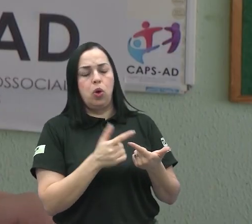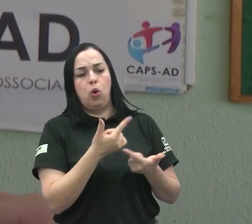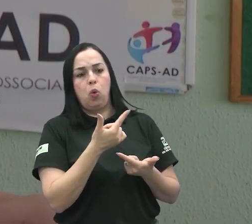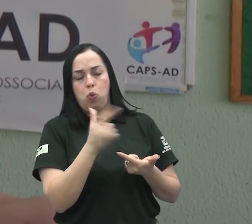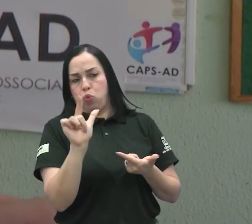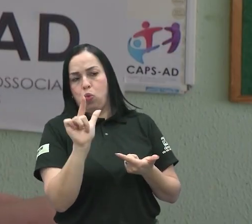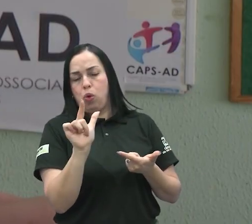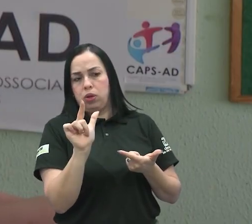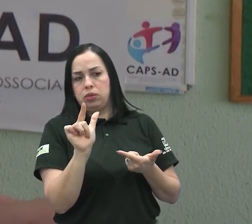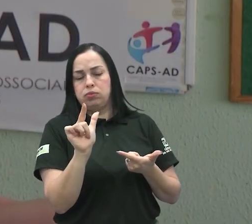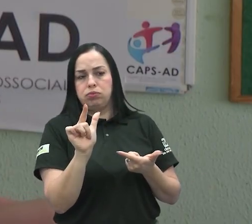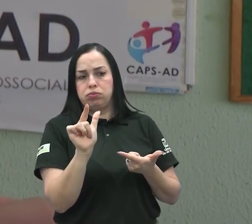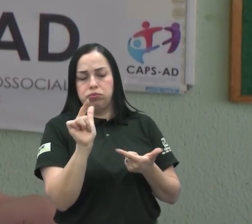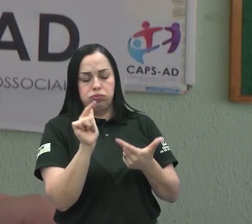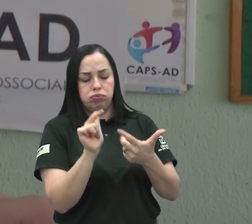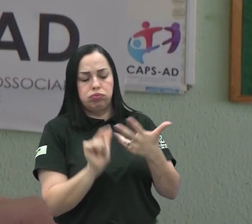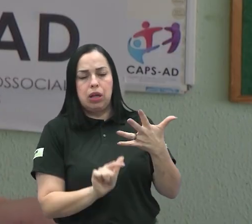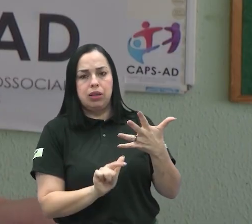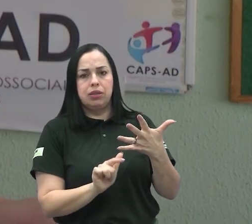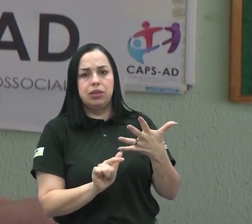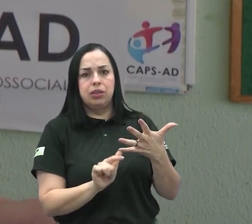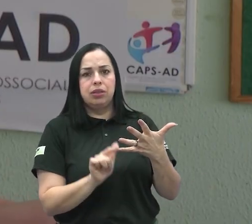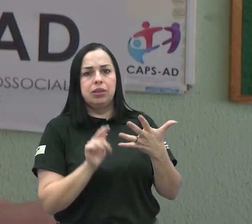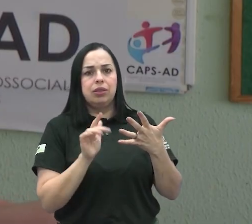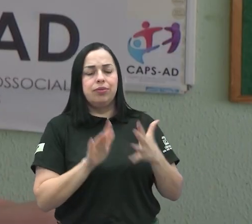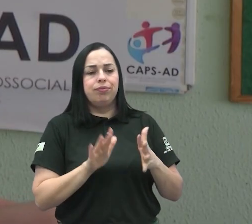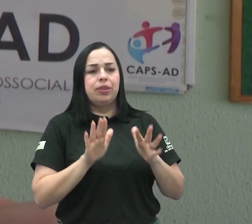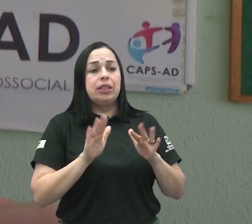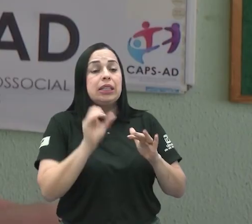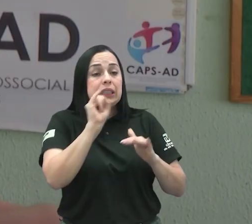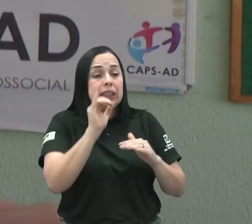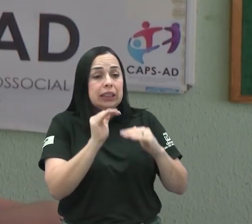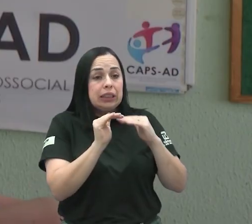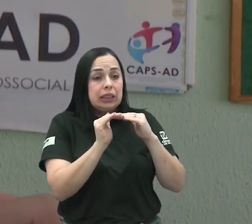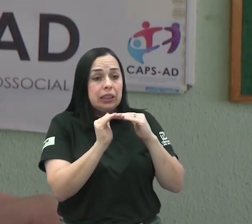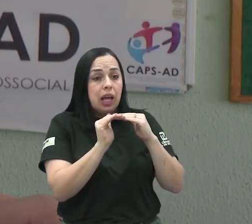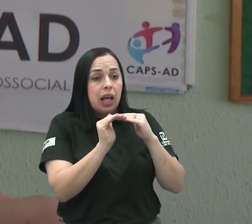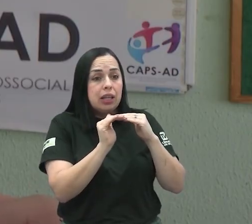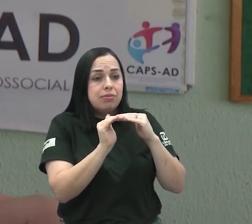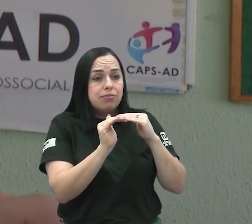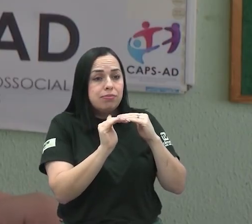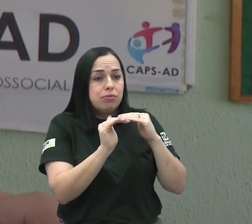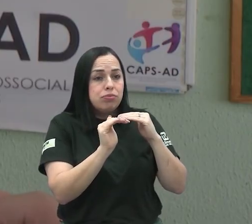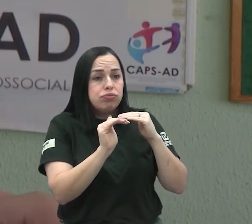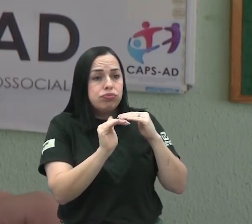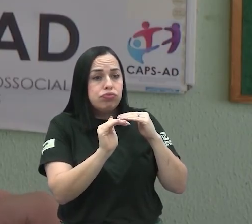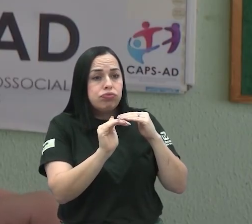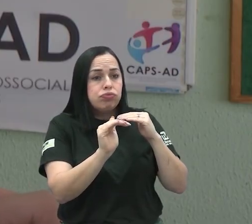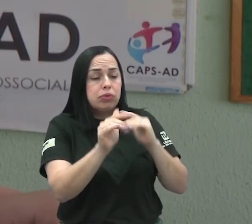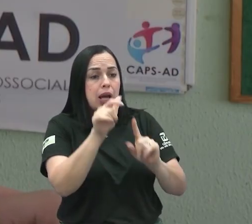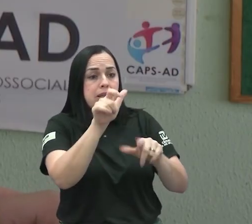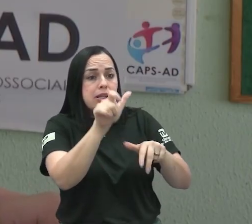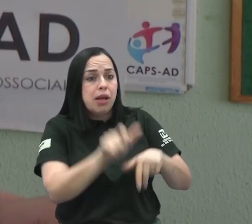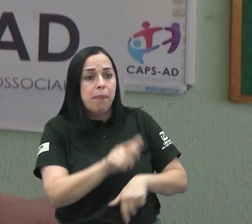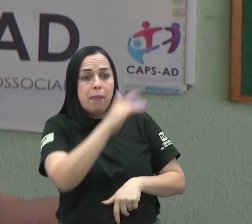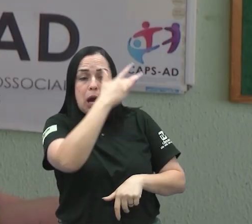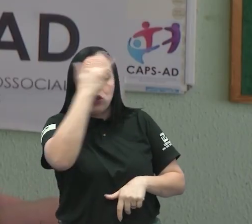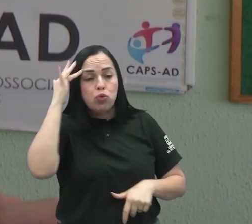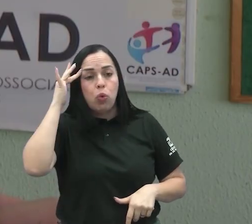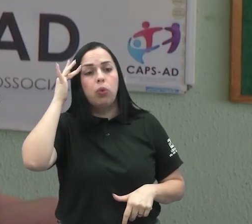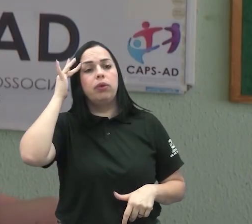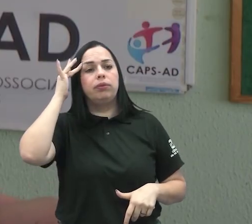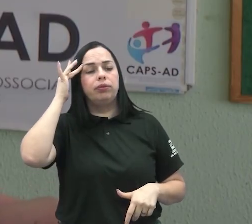outro transtorno mental, ela, uma vez estabilizada, esse